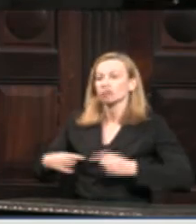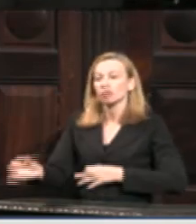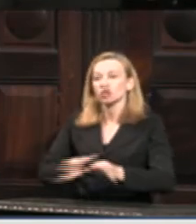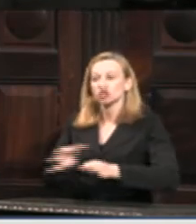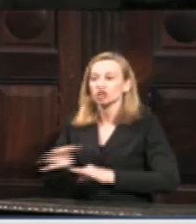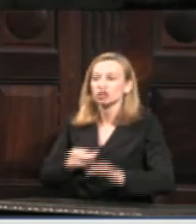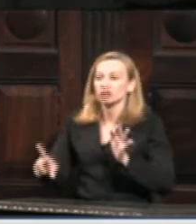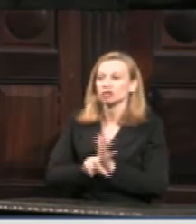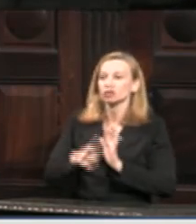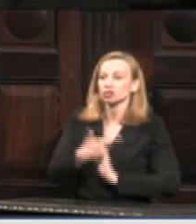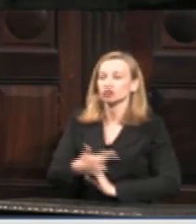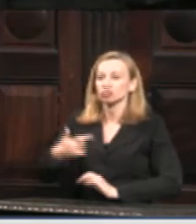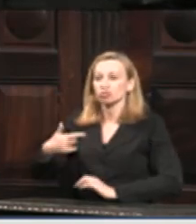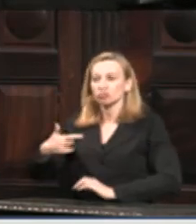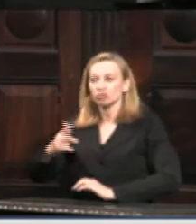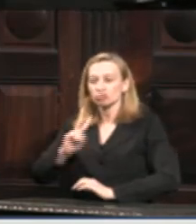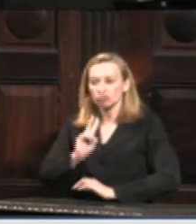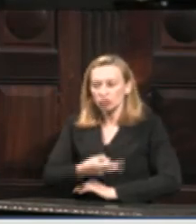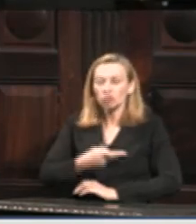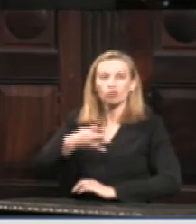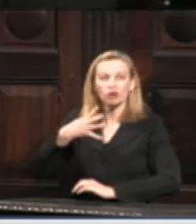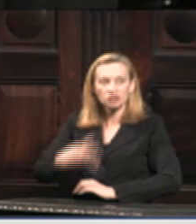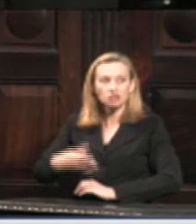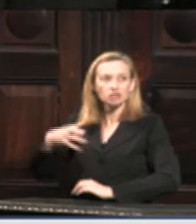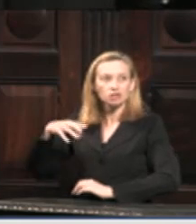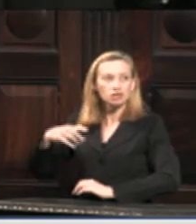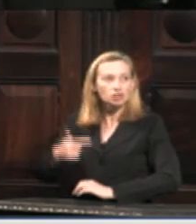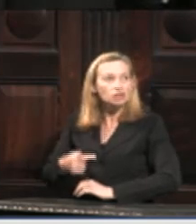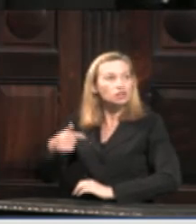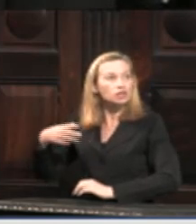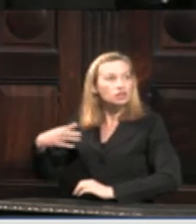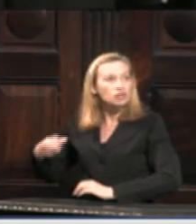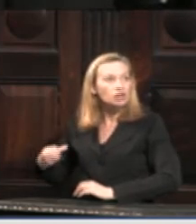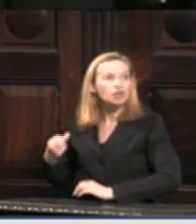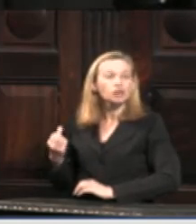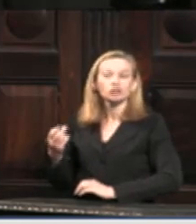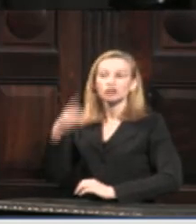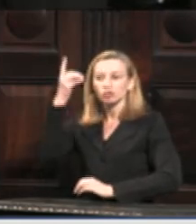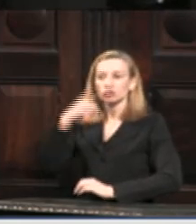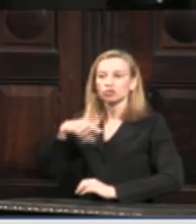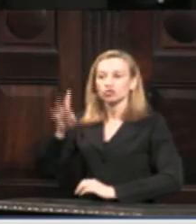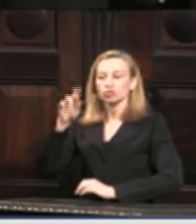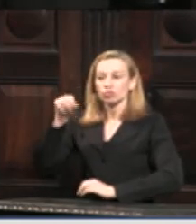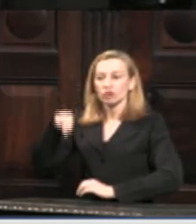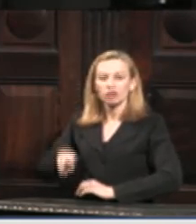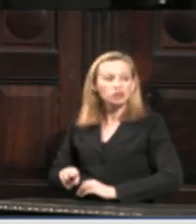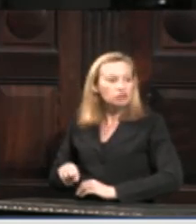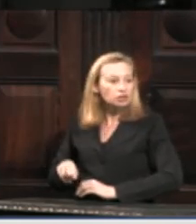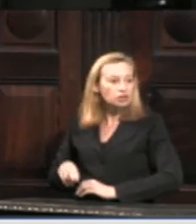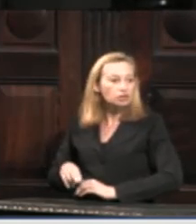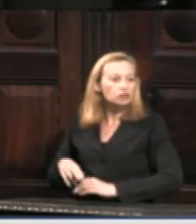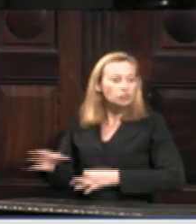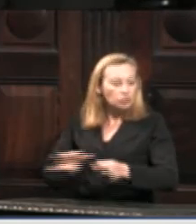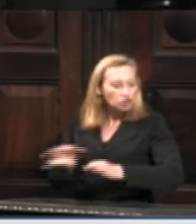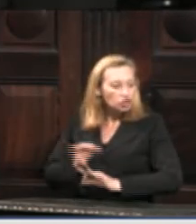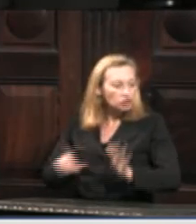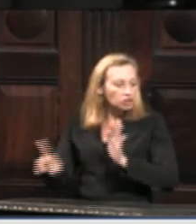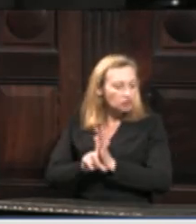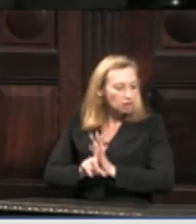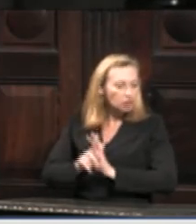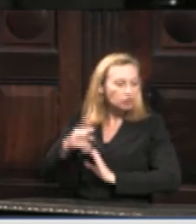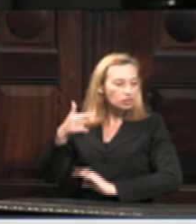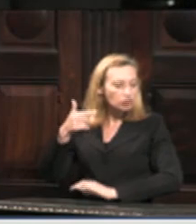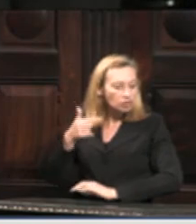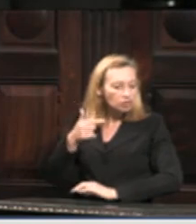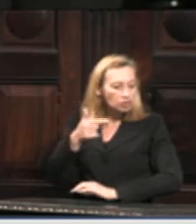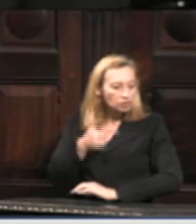lei número 2467 de 2013, de autoria do deputado Jânio Mendes. Em segunda discussão, projeto de lei número 3162